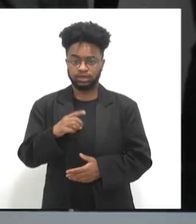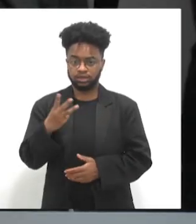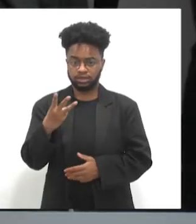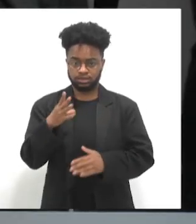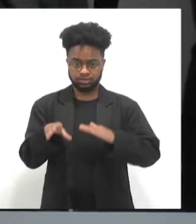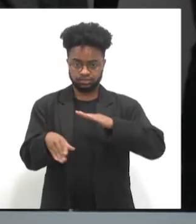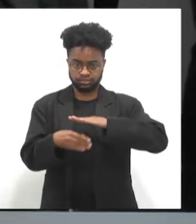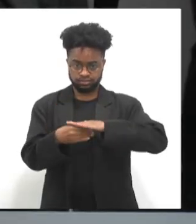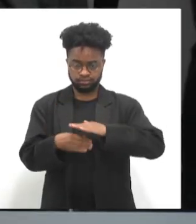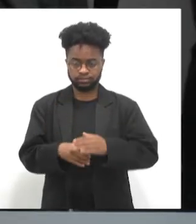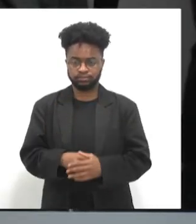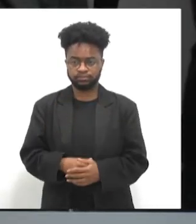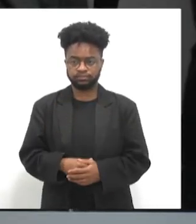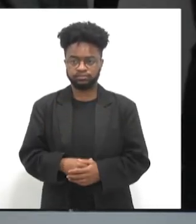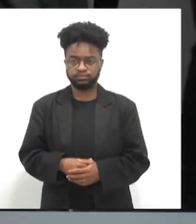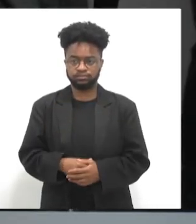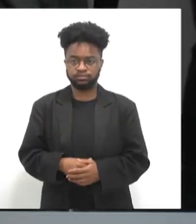emendas.